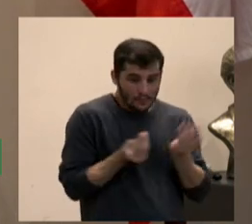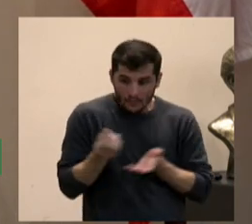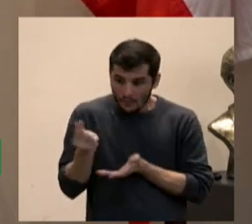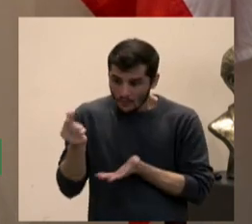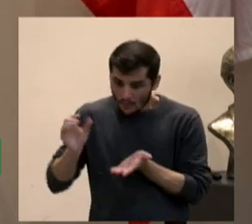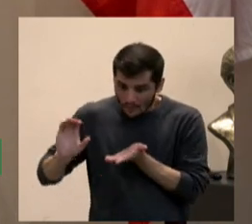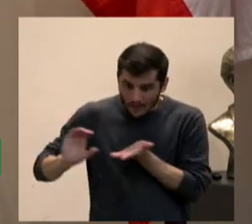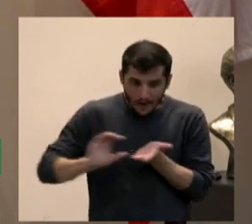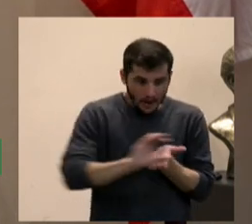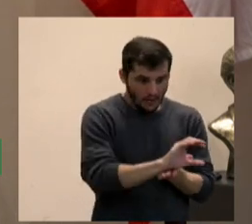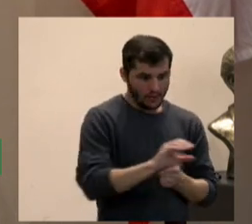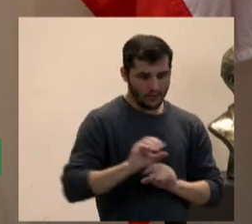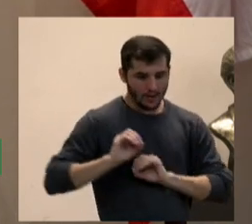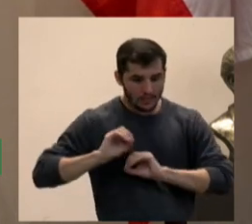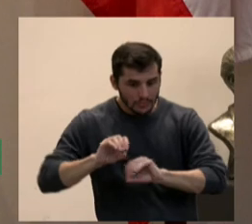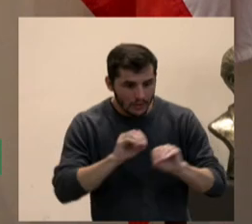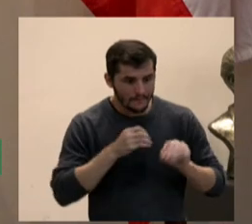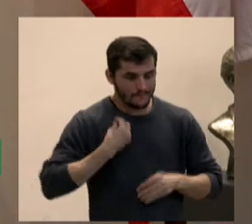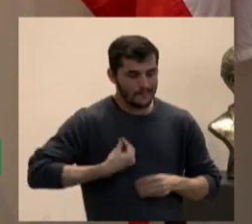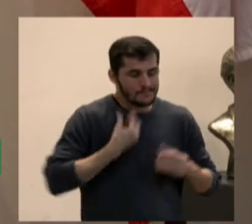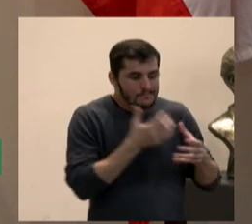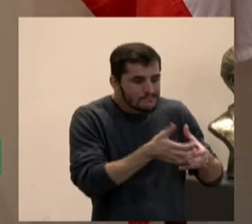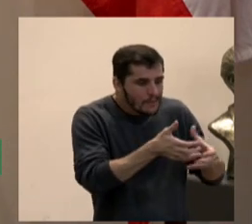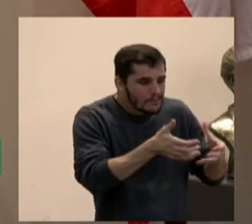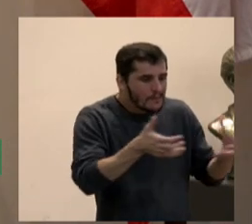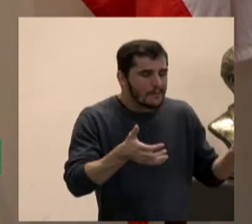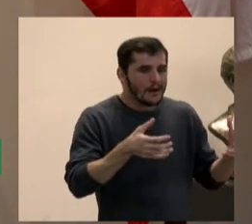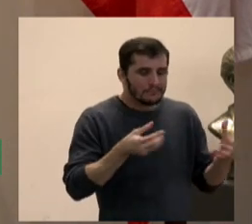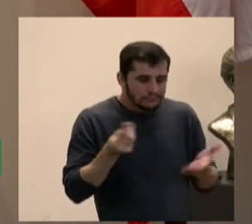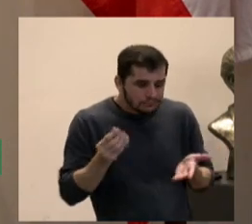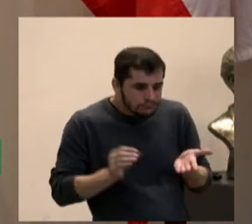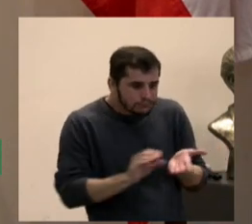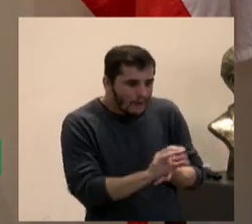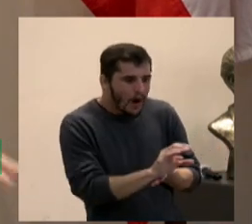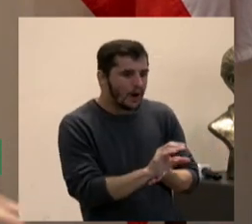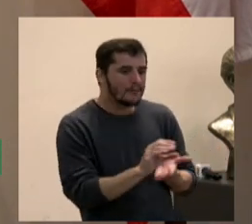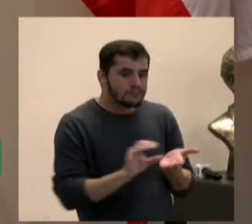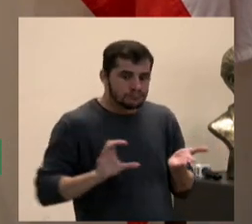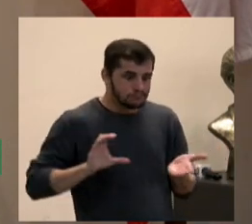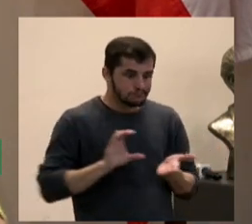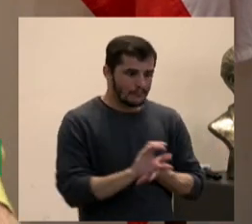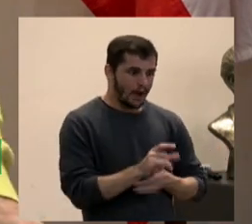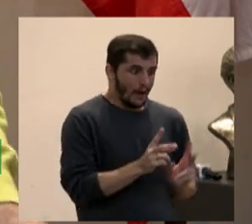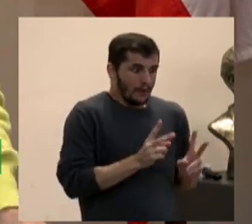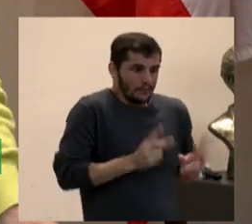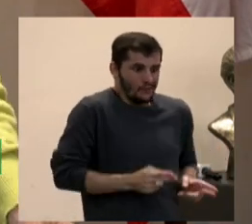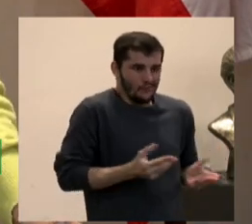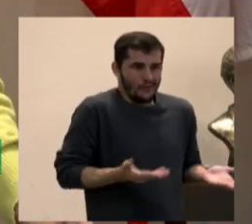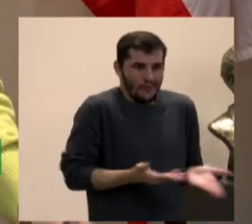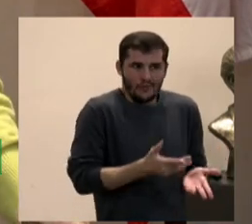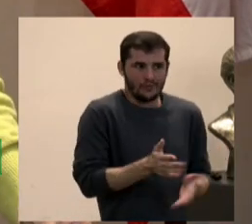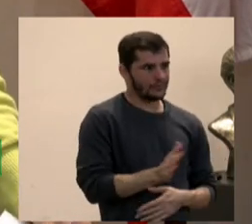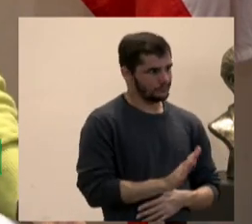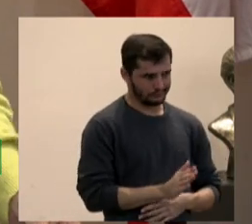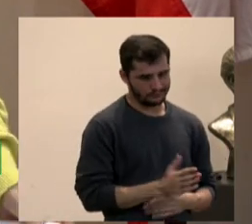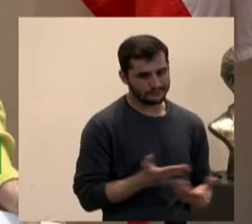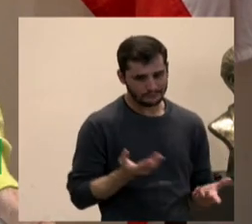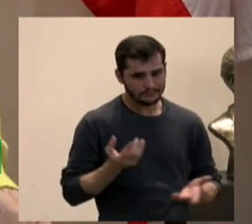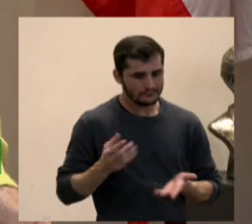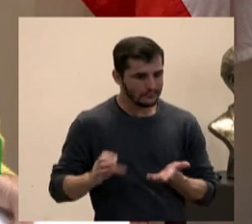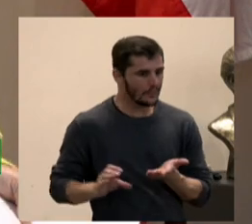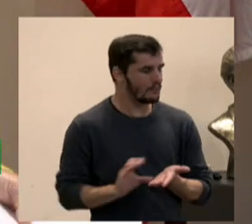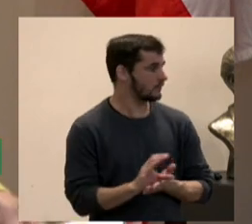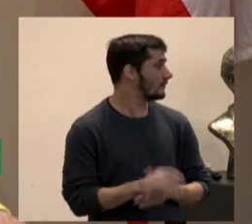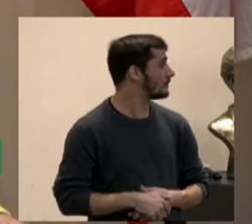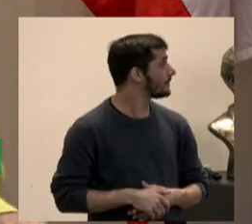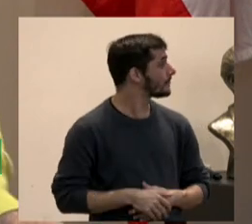da educação ampliem, se ampliem. Não pode ser o mesmo que a gente tem hoje. E quando eu escuto falar que